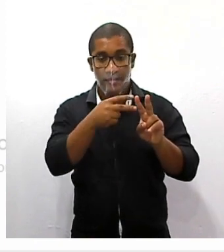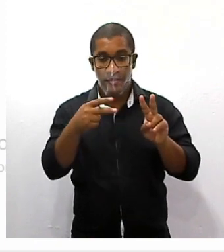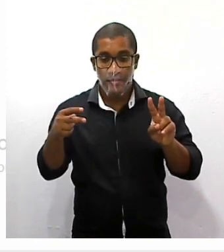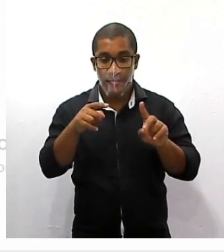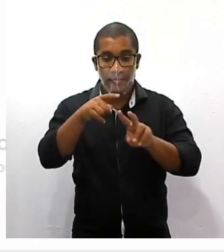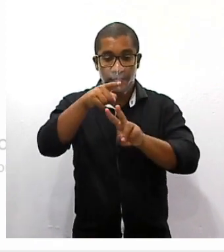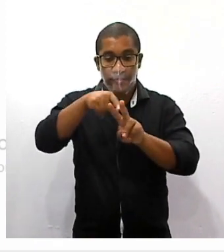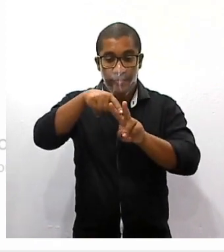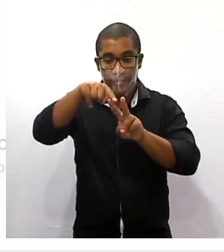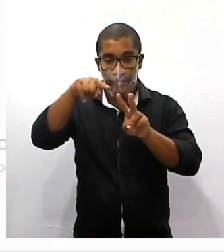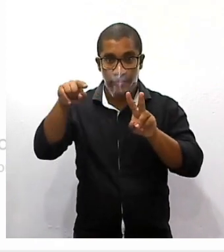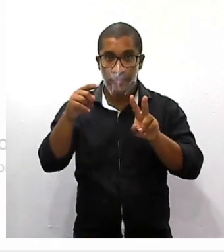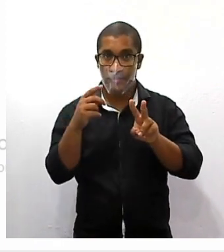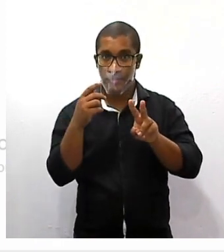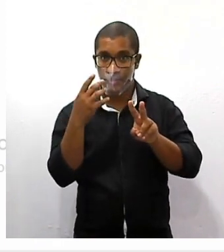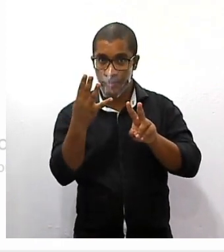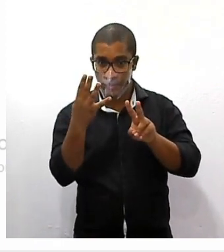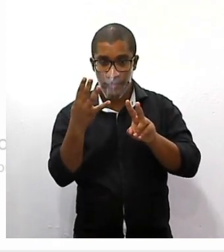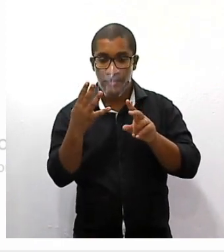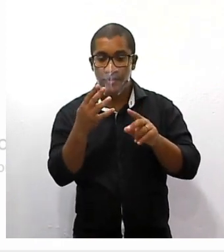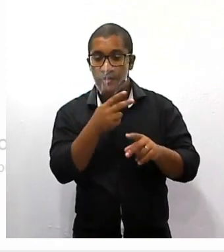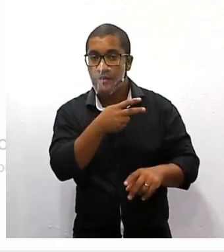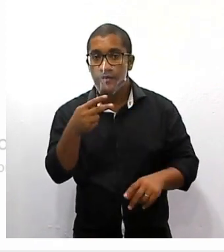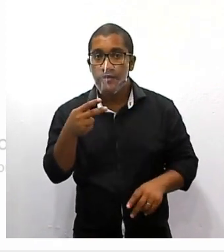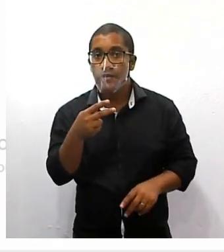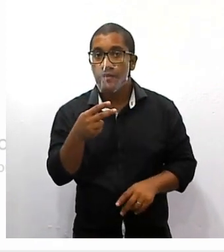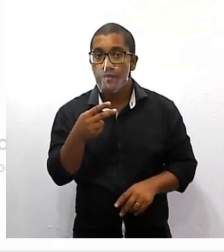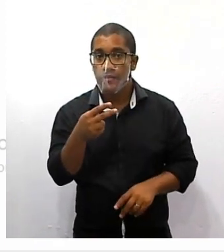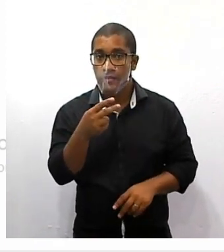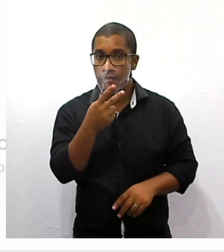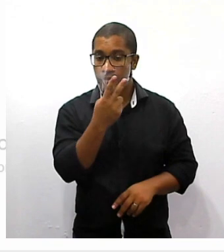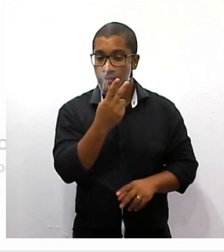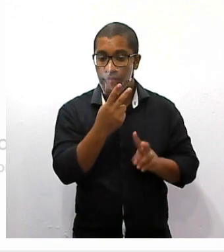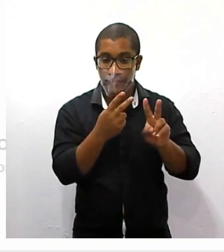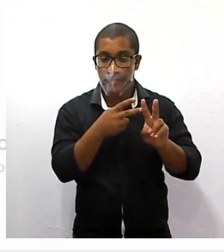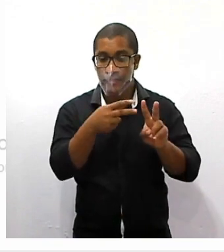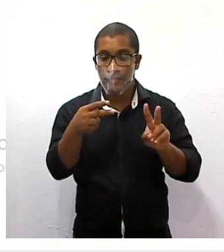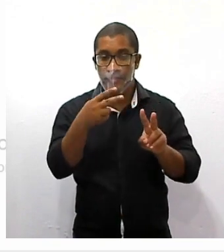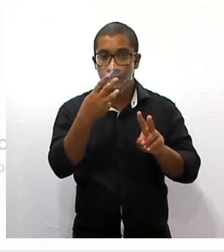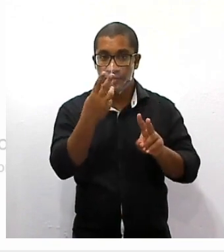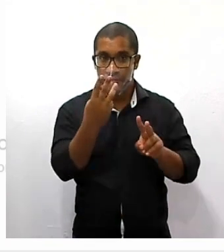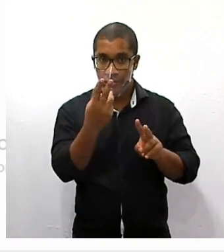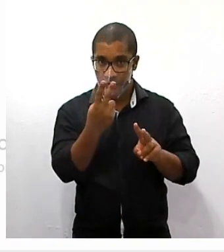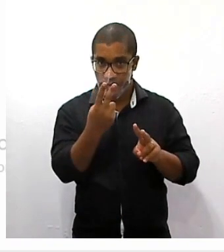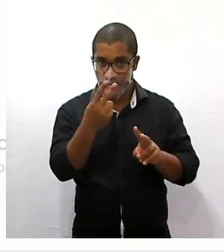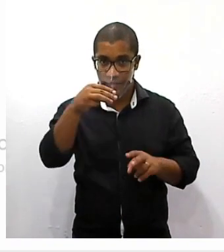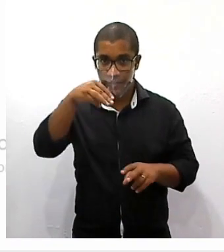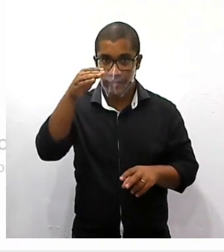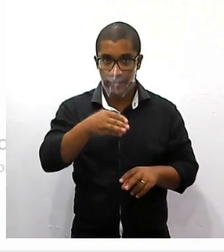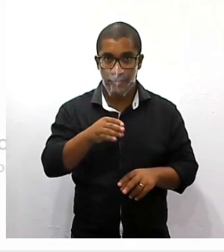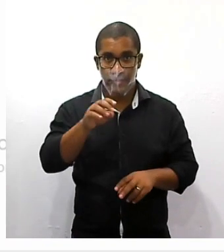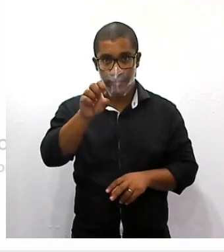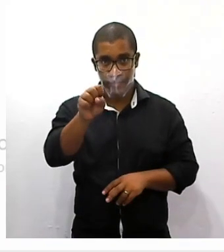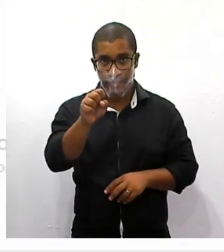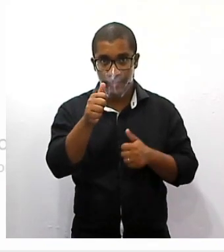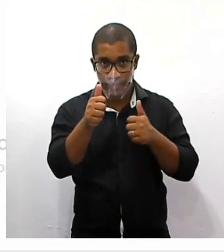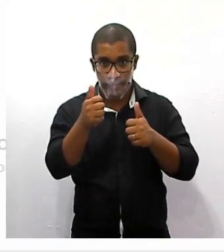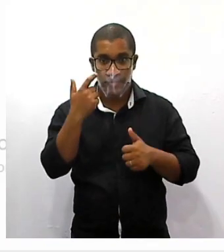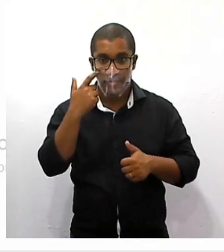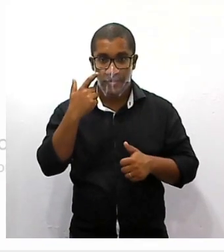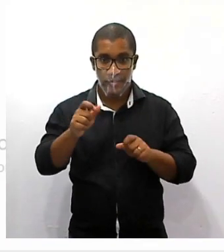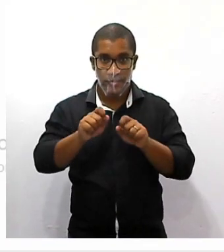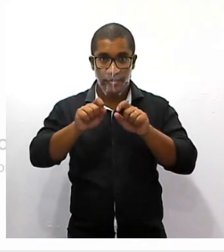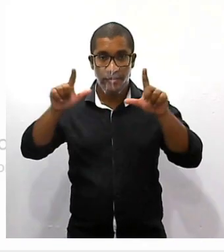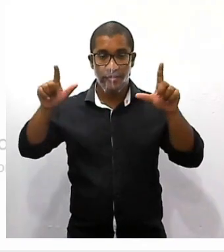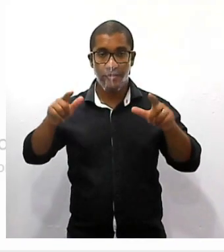4, que vai dar 2 metros por segundo. E aí, você gostou? Betinho, puxa para mim, Betinho. Puxa para mim, Betinho. Betinho, puxa para